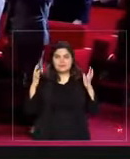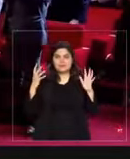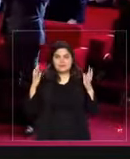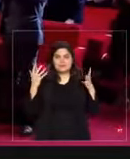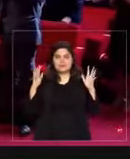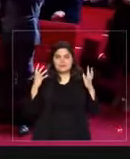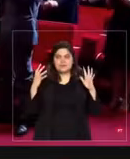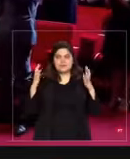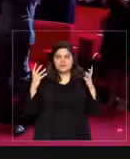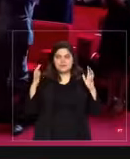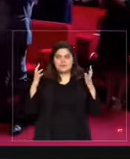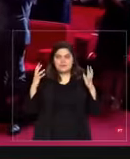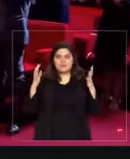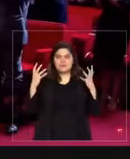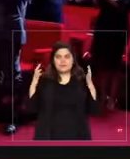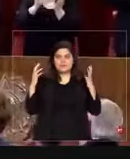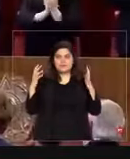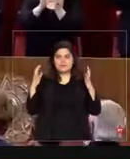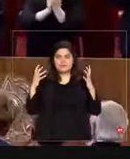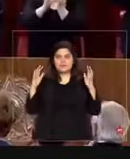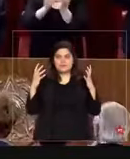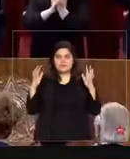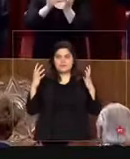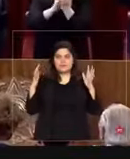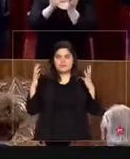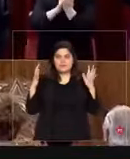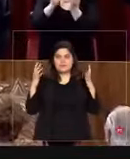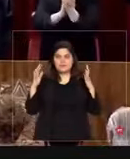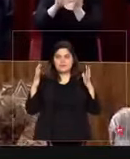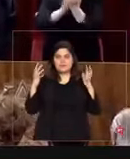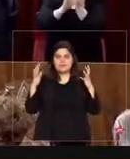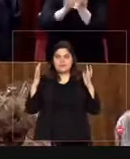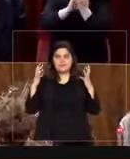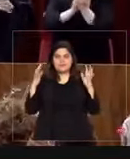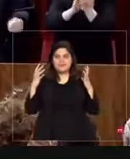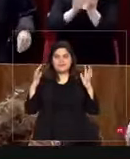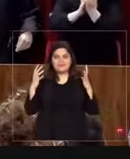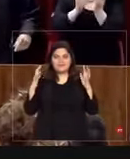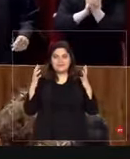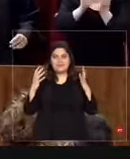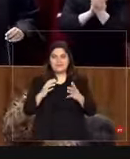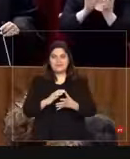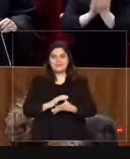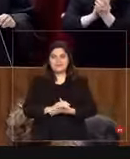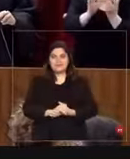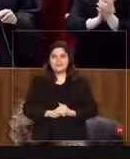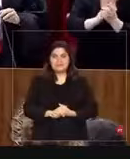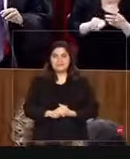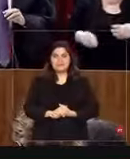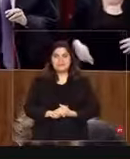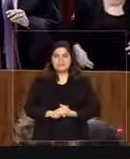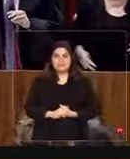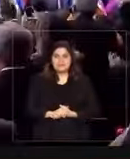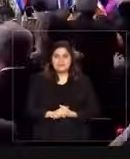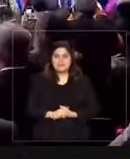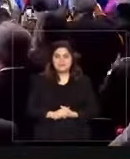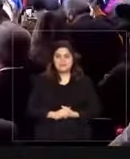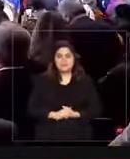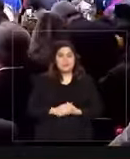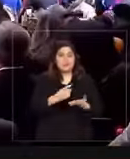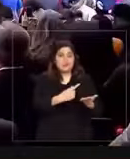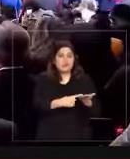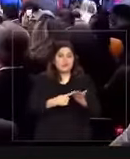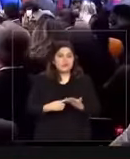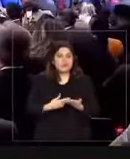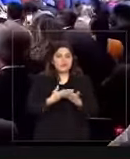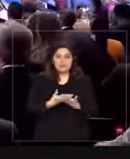do pedido de inscrição de candidatura, passando todo o processo eleitoral até a...